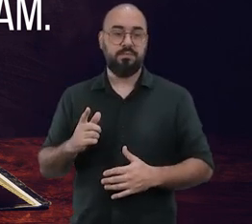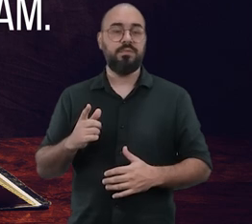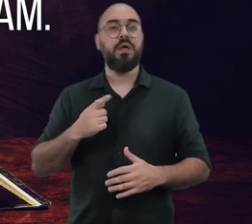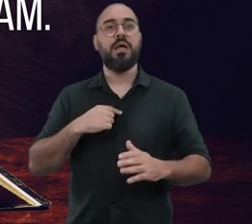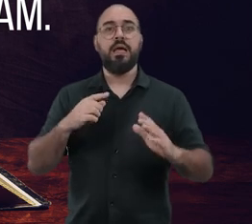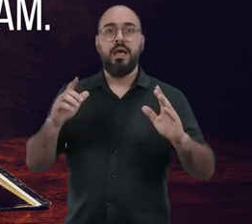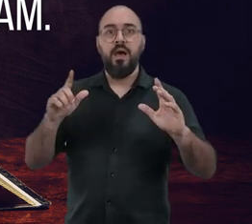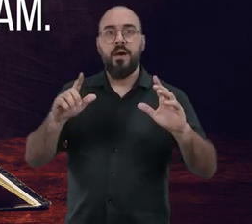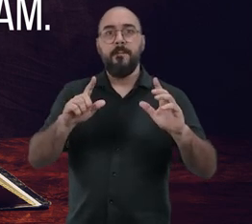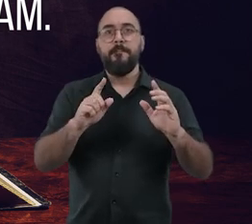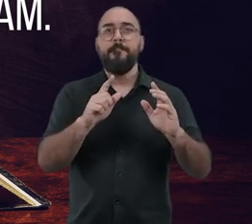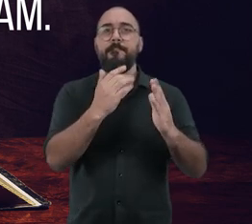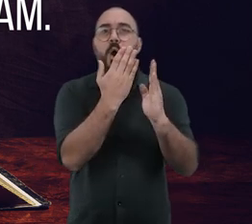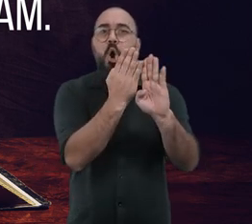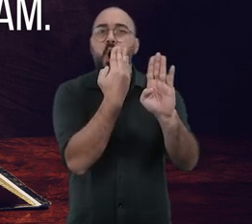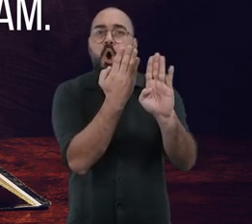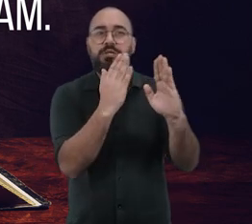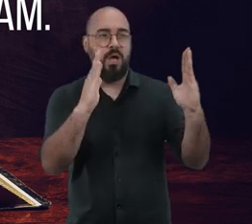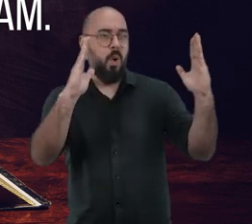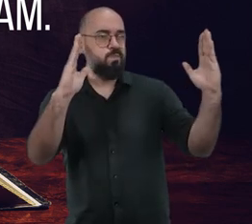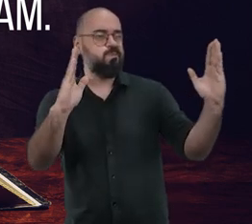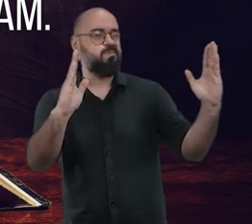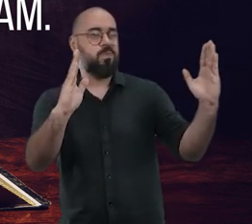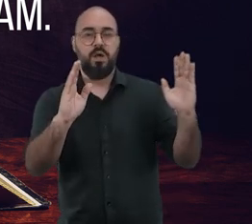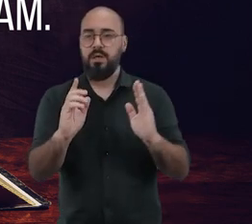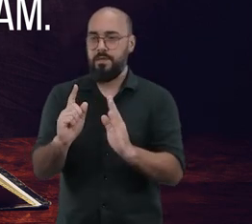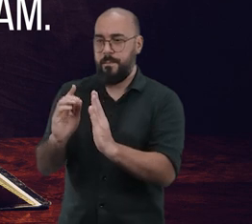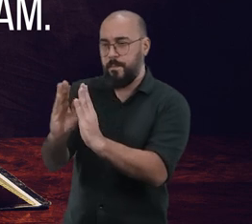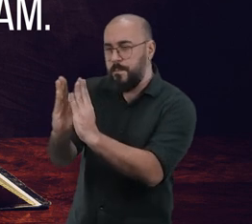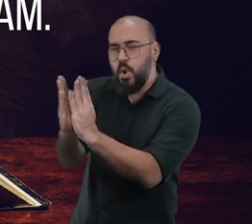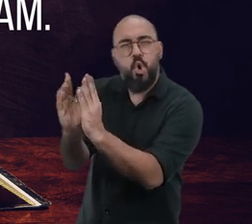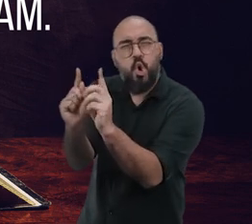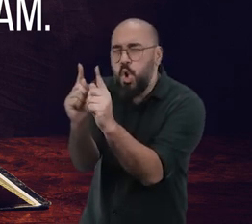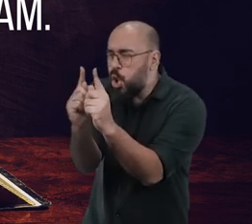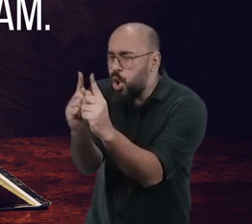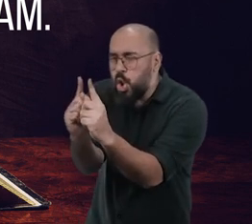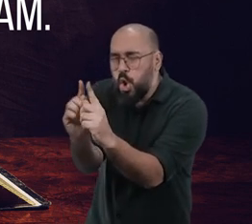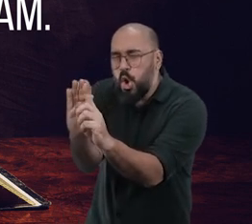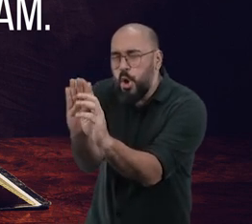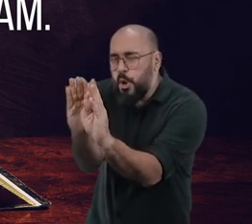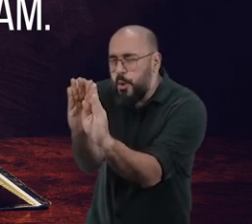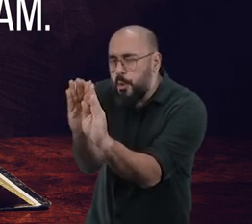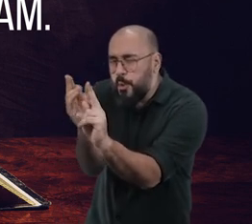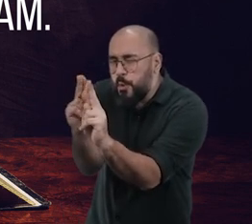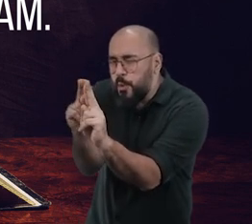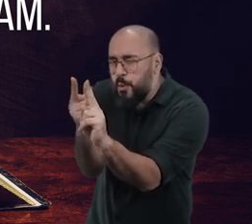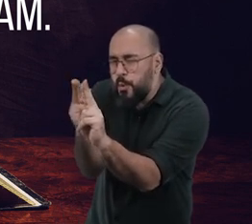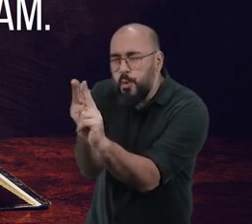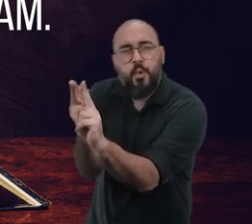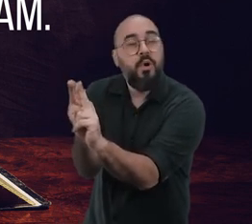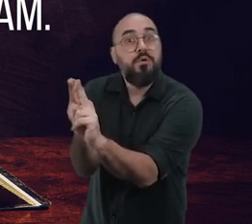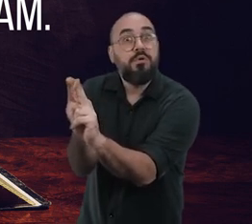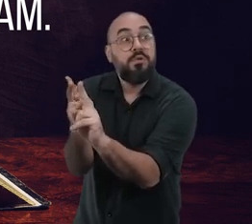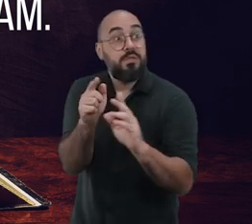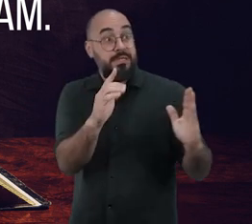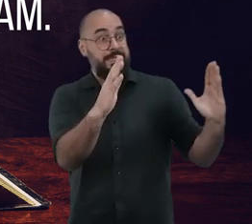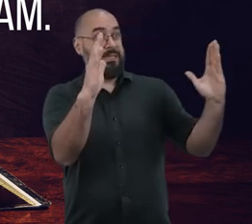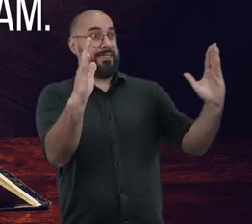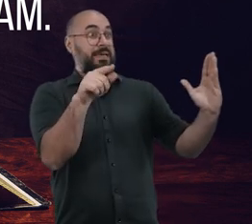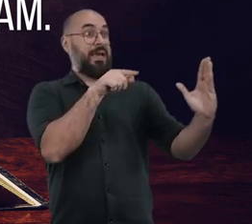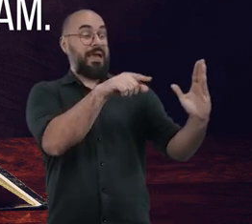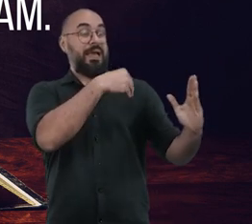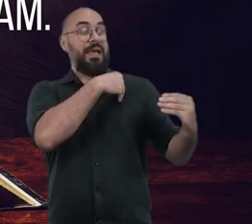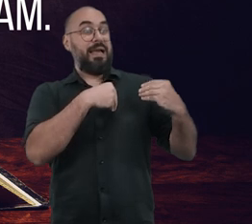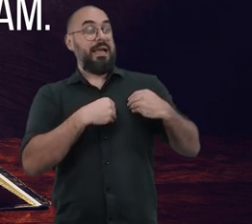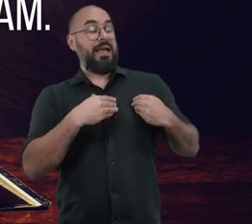é a porta e espaçoso é o caminho que conduz para a perdição, e são muitos os que entram por ela.